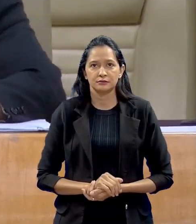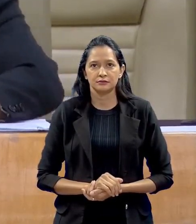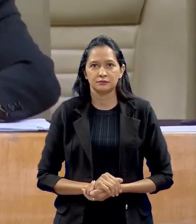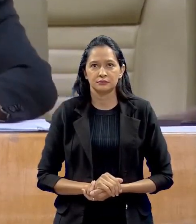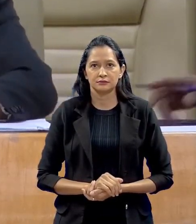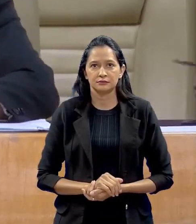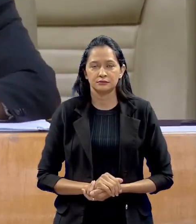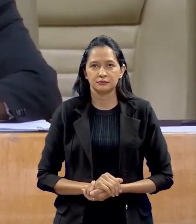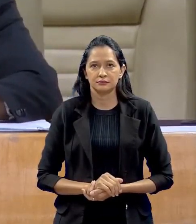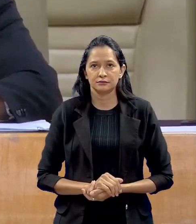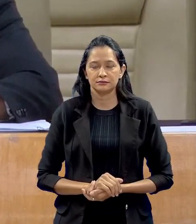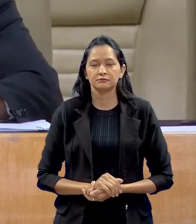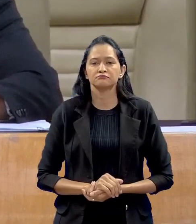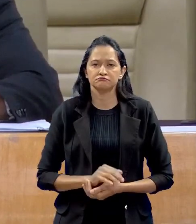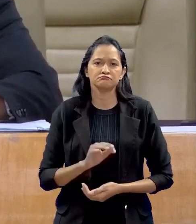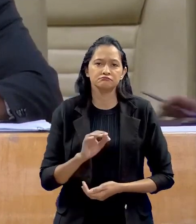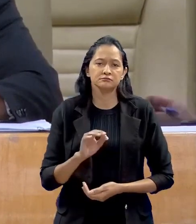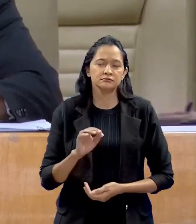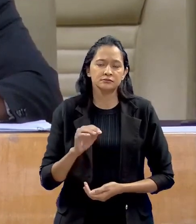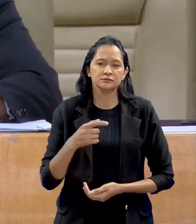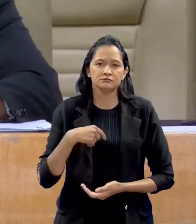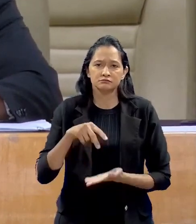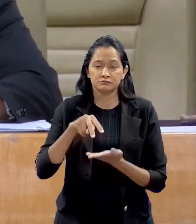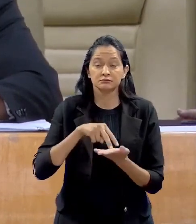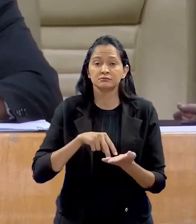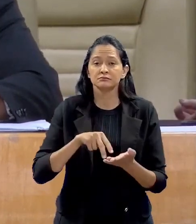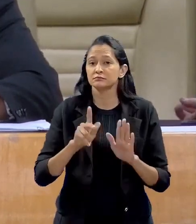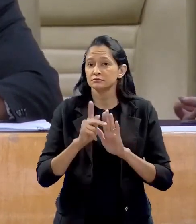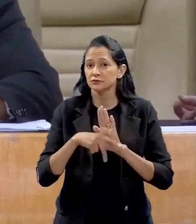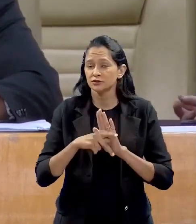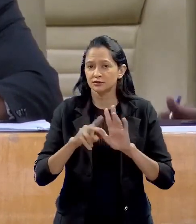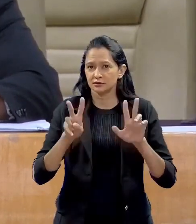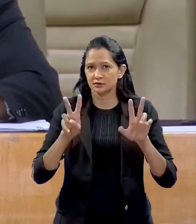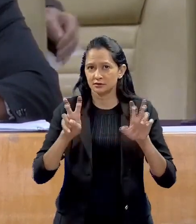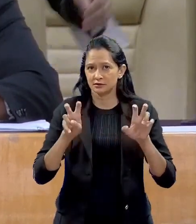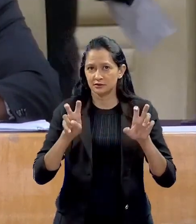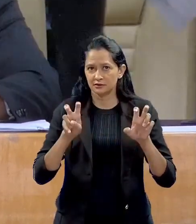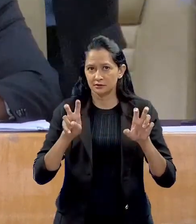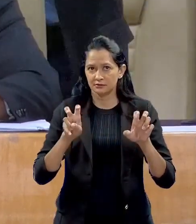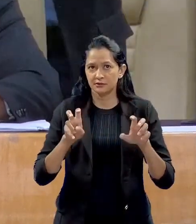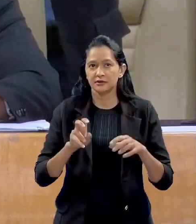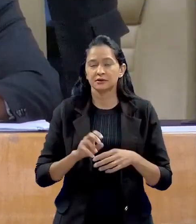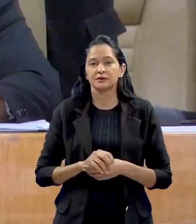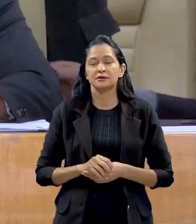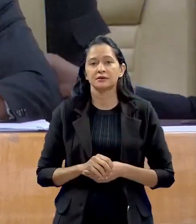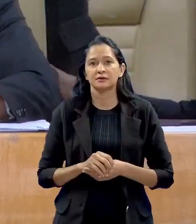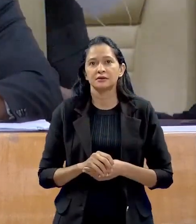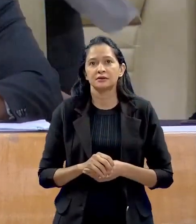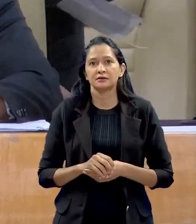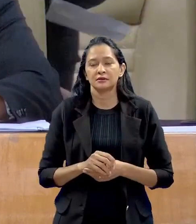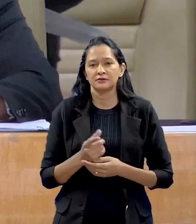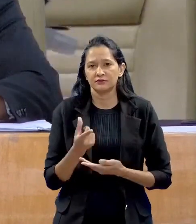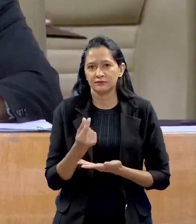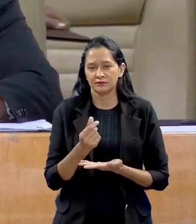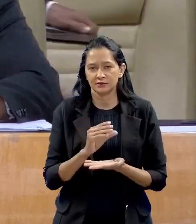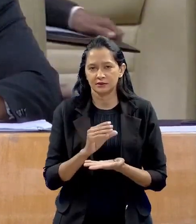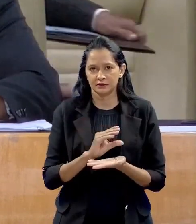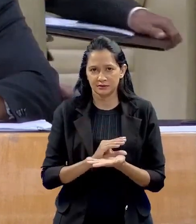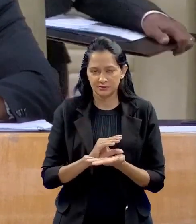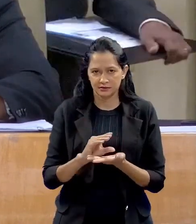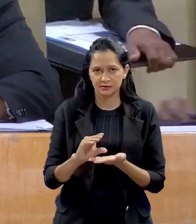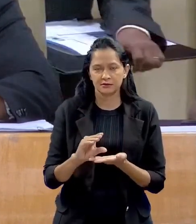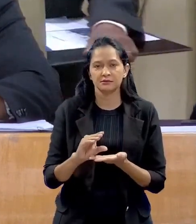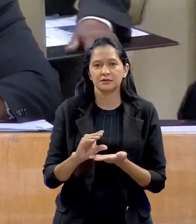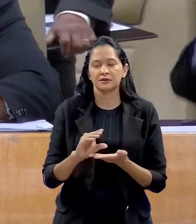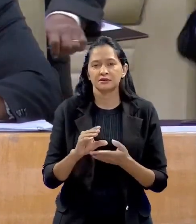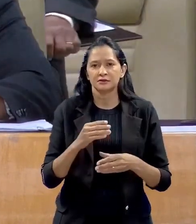Com toda certeza, excelência, o projeto trata-se do anexo 10, dos benefícios fiscais, que passa a vigorar acrescido no